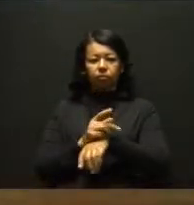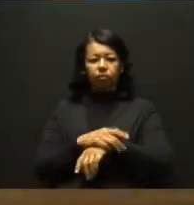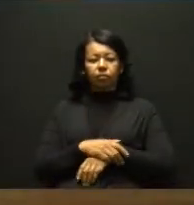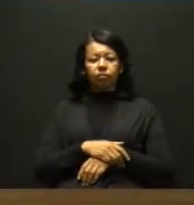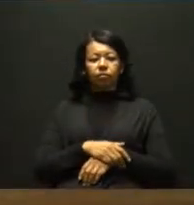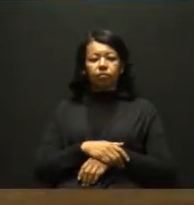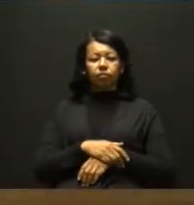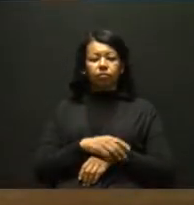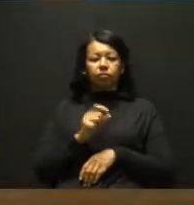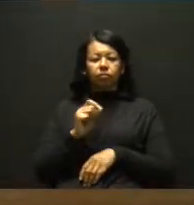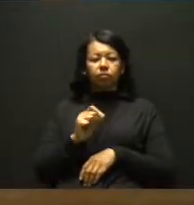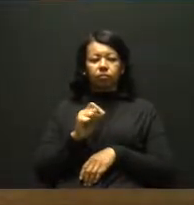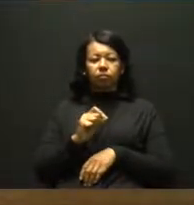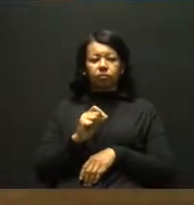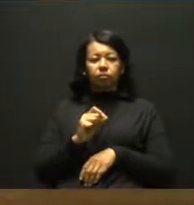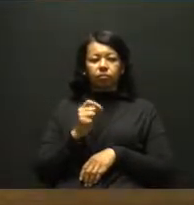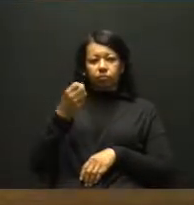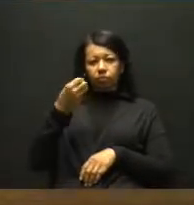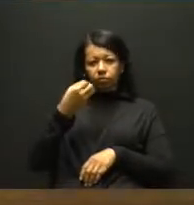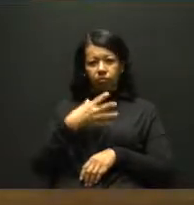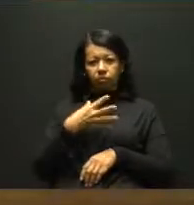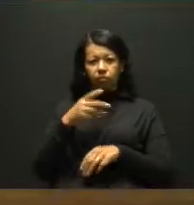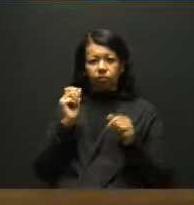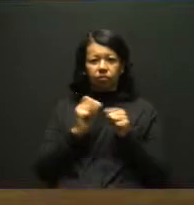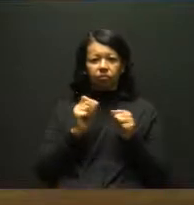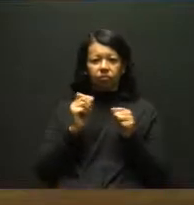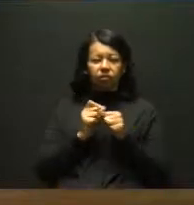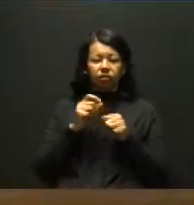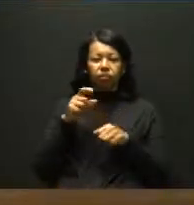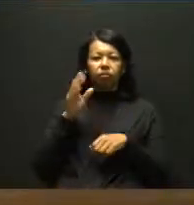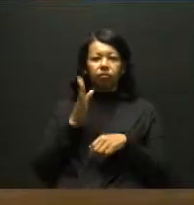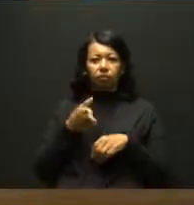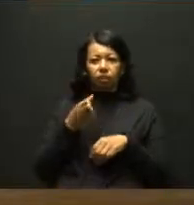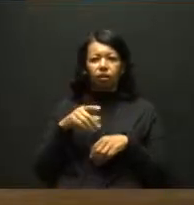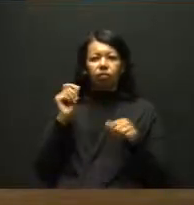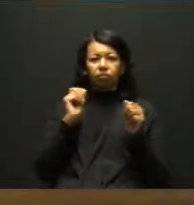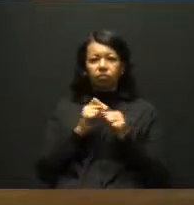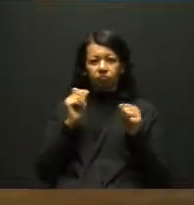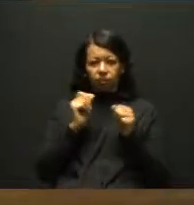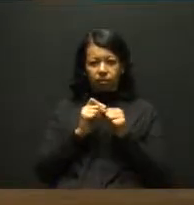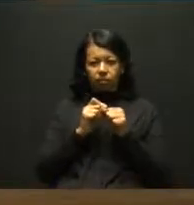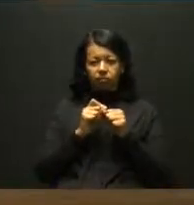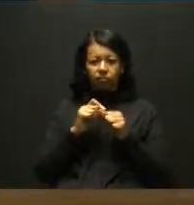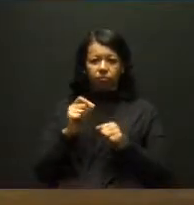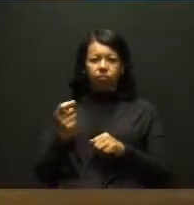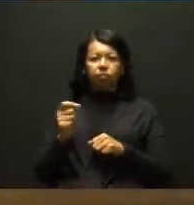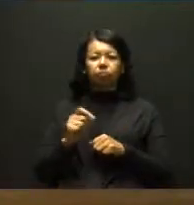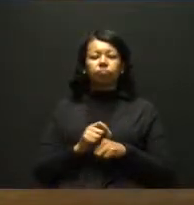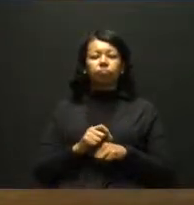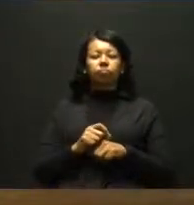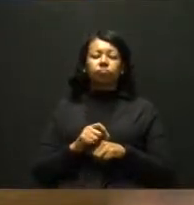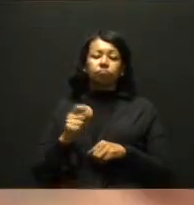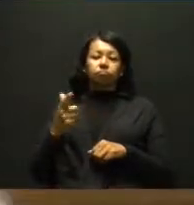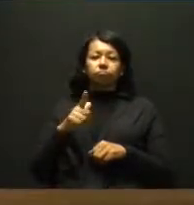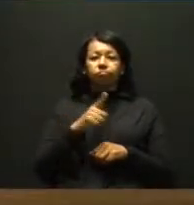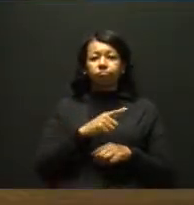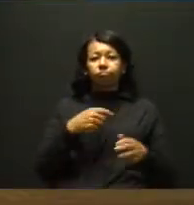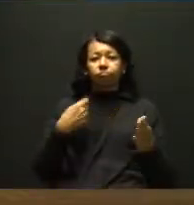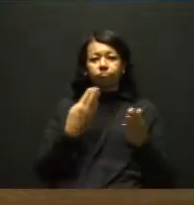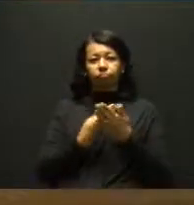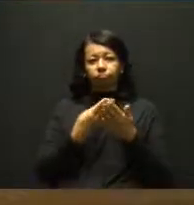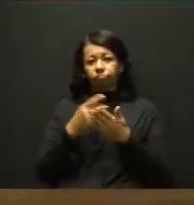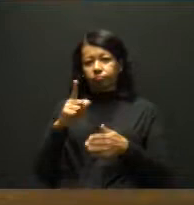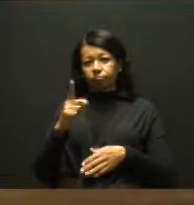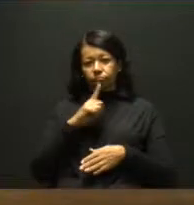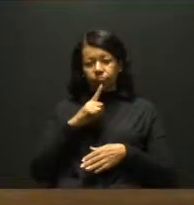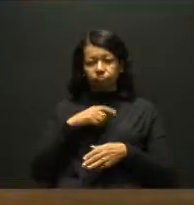alimentadas é um contágio que estão fazendo e já está sendo feita alguns não tiver vamos cobrar do secretário de educação